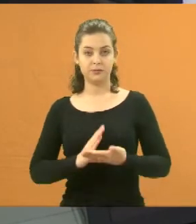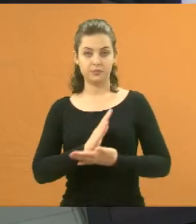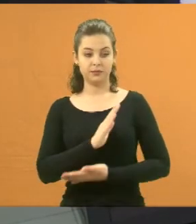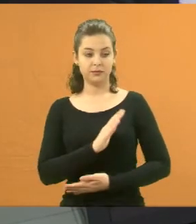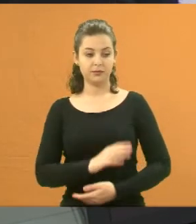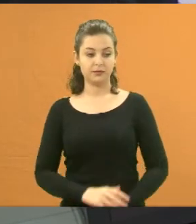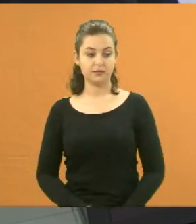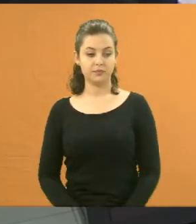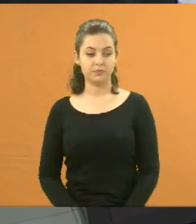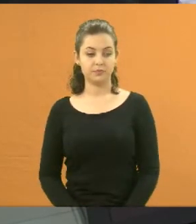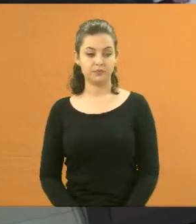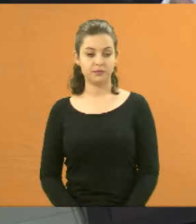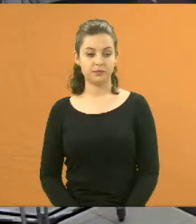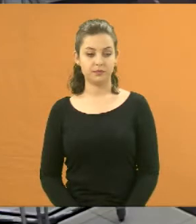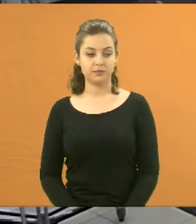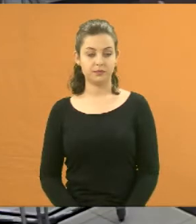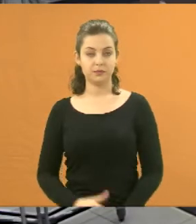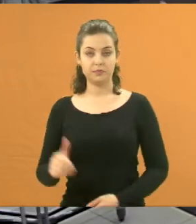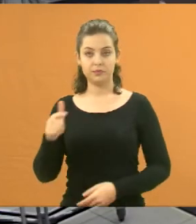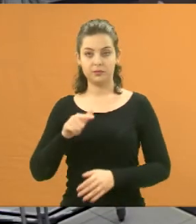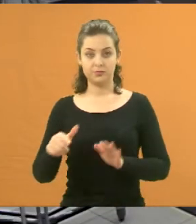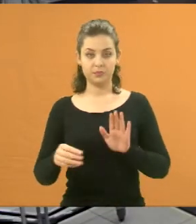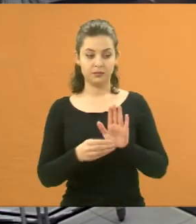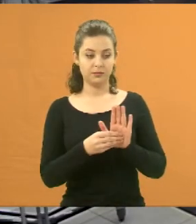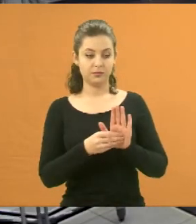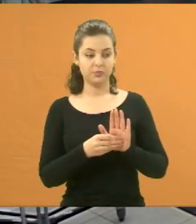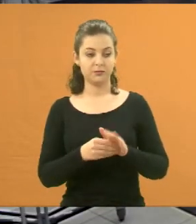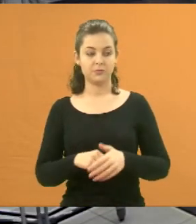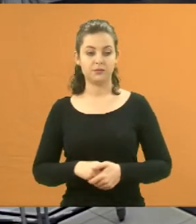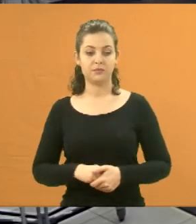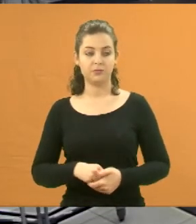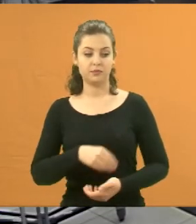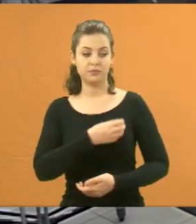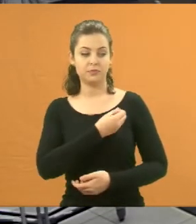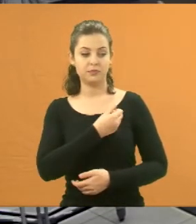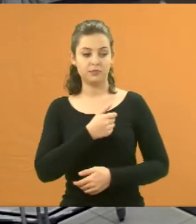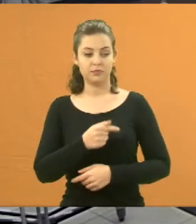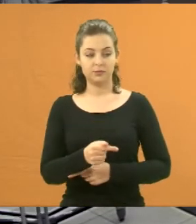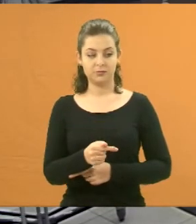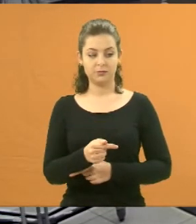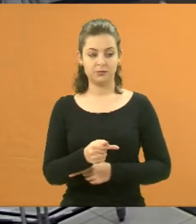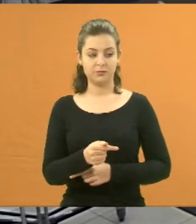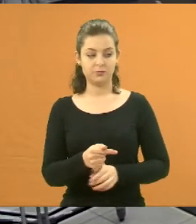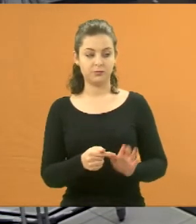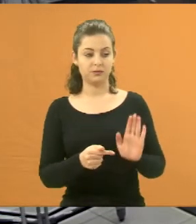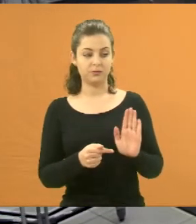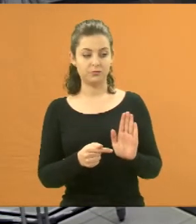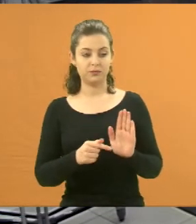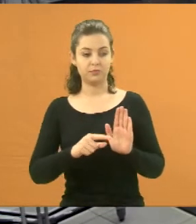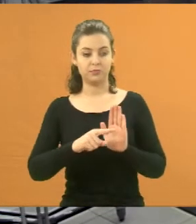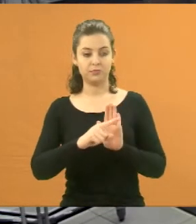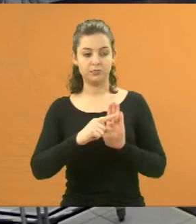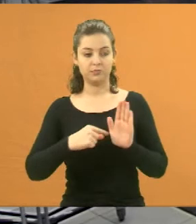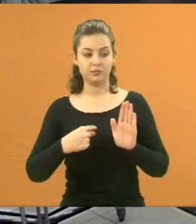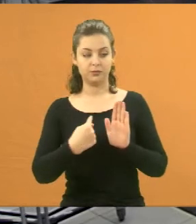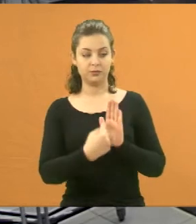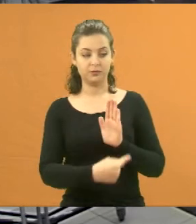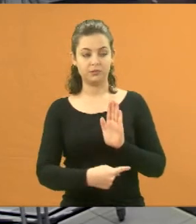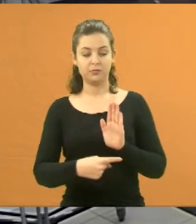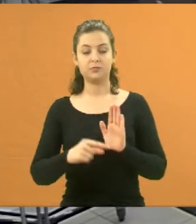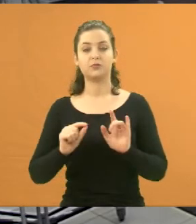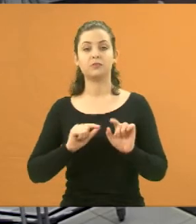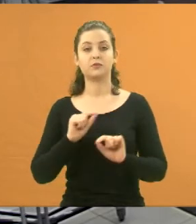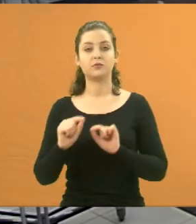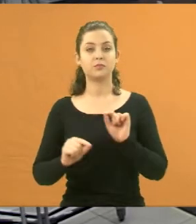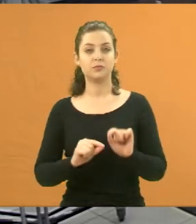Aprovada. Próxima emenda. Emenda número 7. Fica excluído do projeto de lei